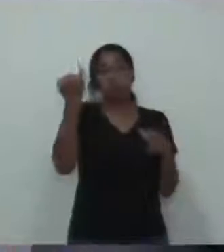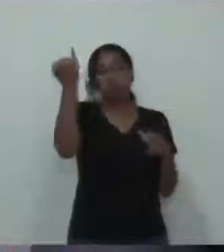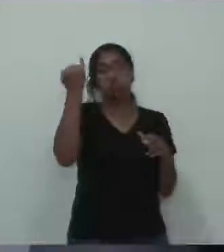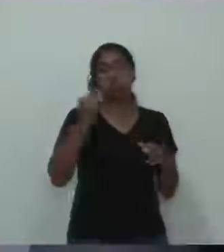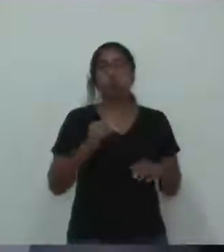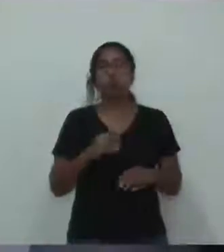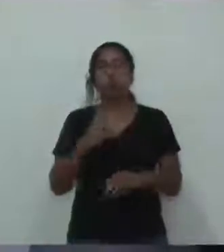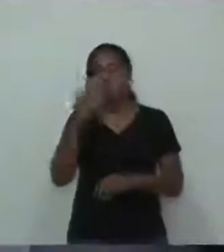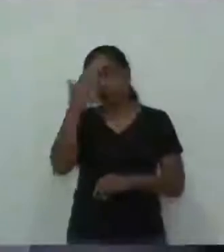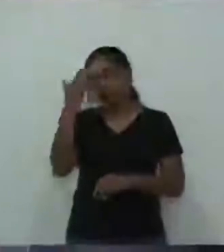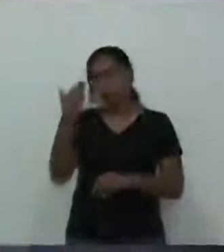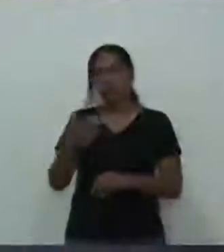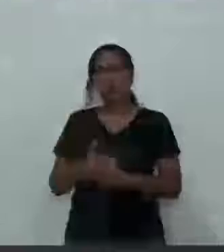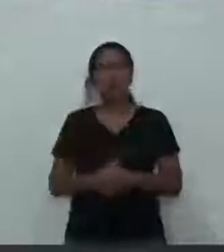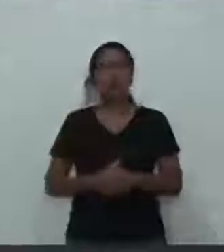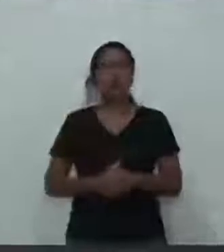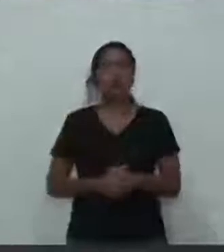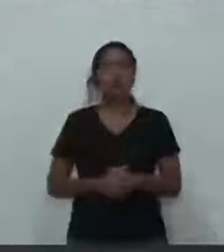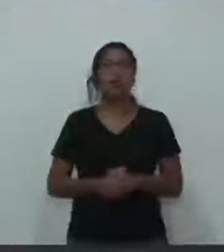presidente.